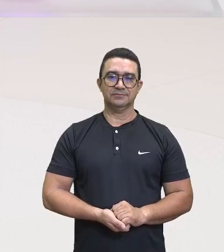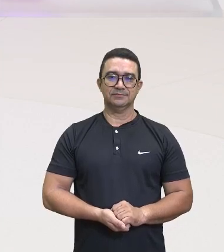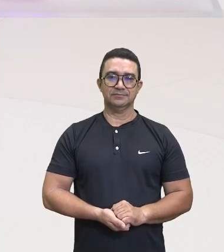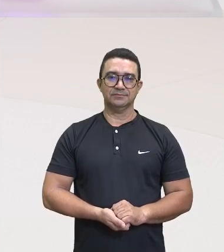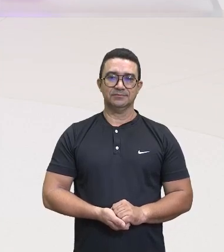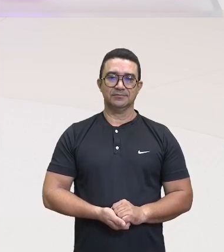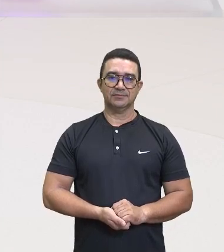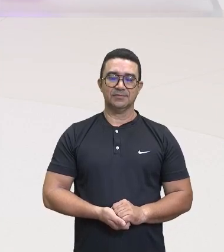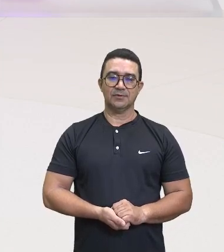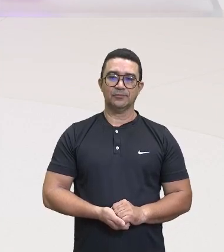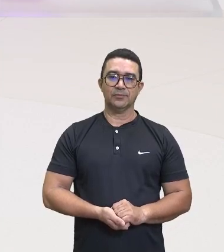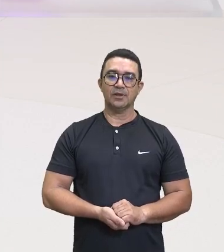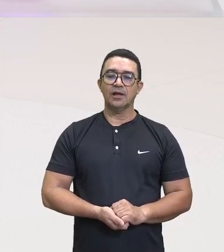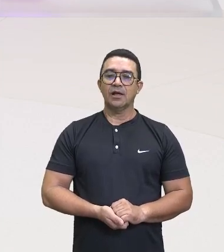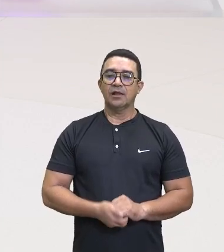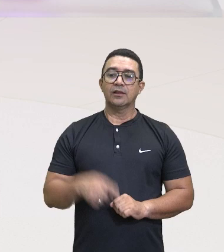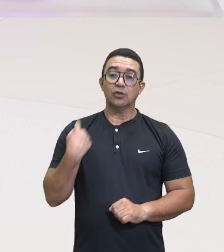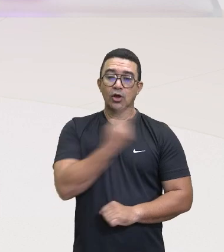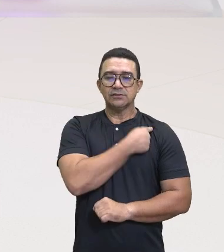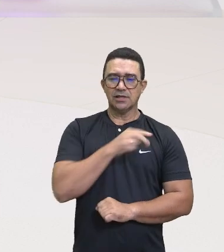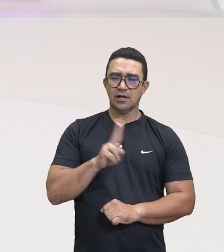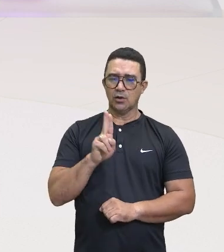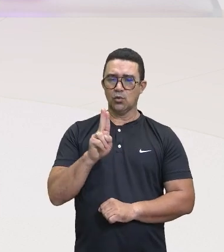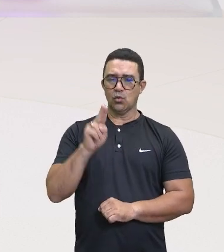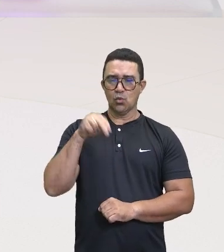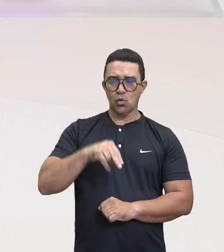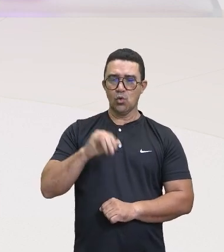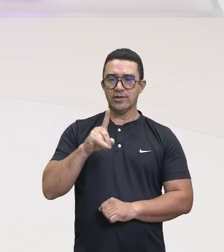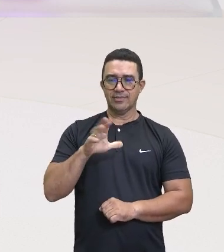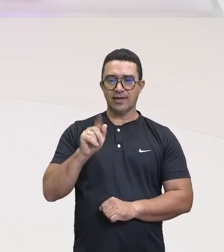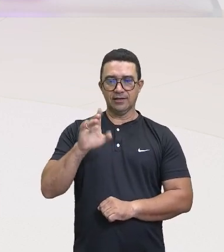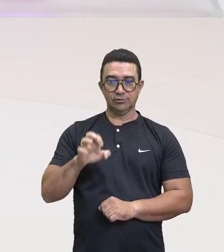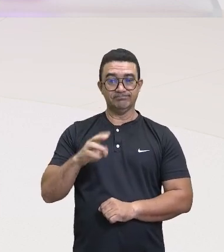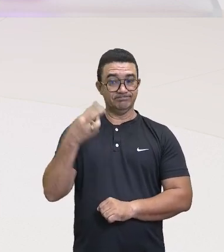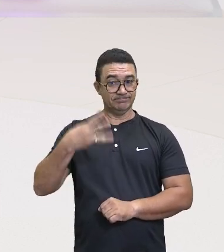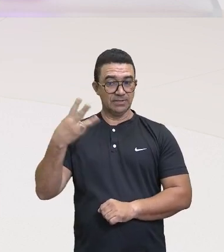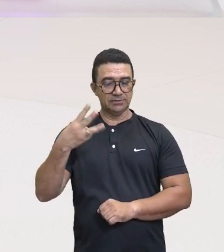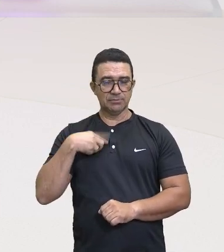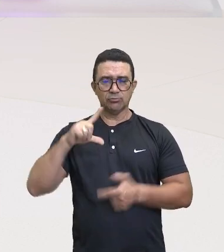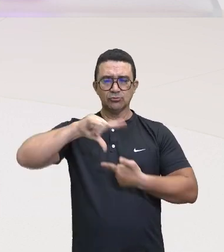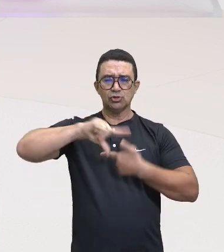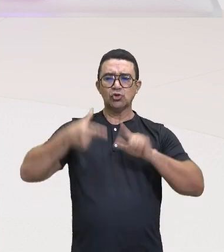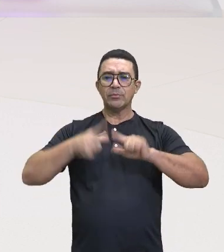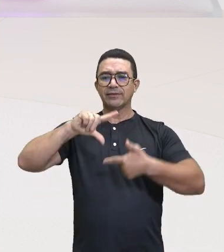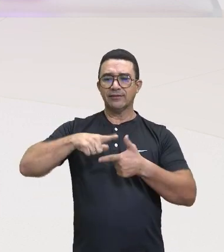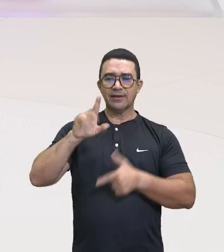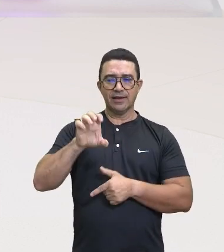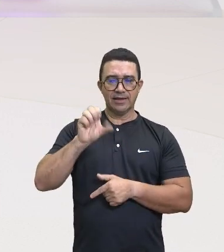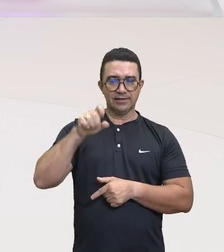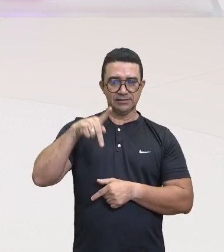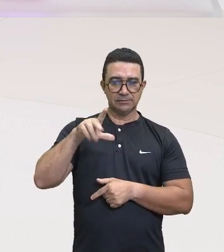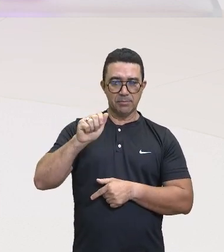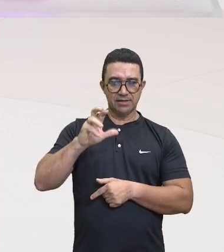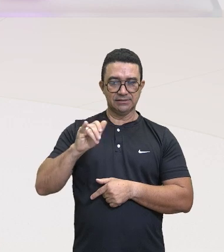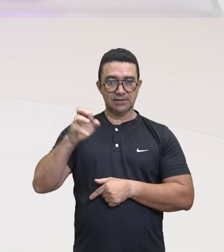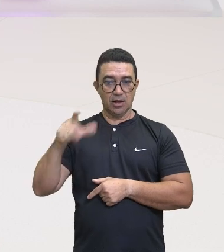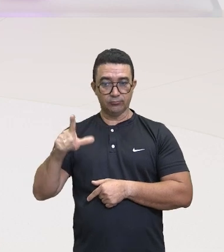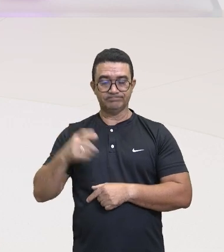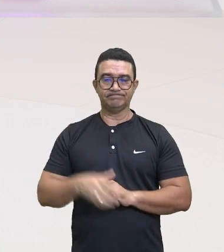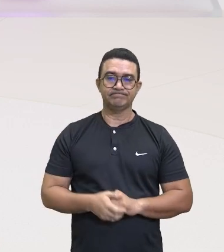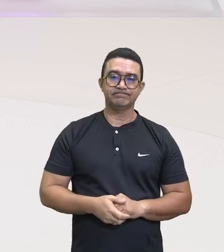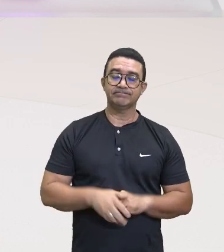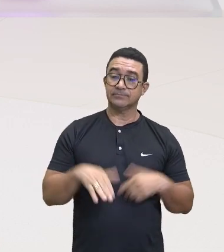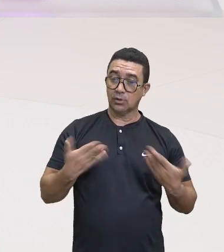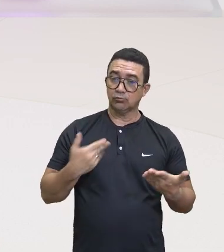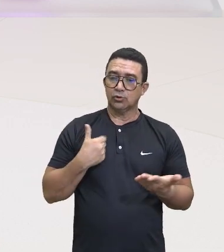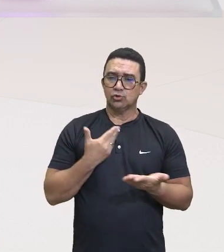A nossa unidade 3, nós trabalhamos então aí a geometria espacial. Então, nós verificamos aí